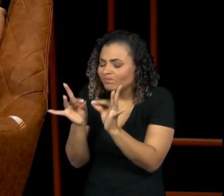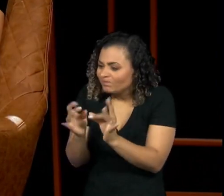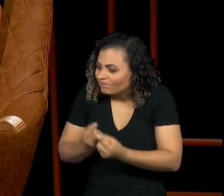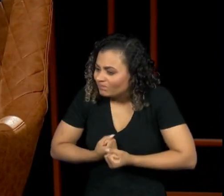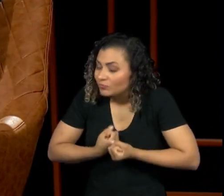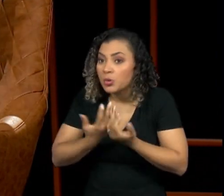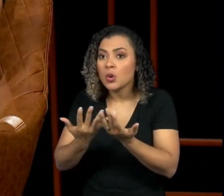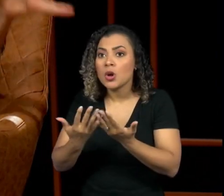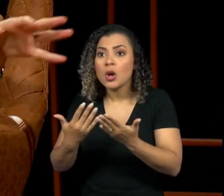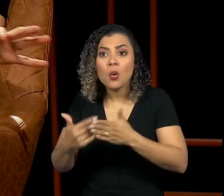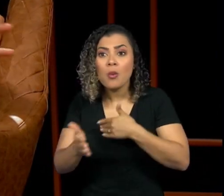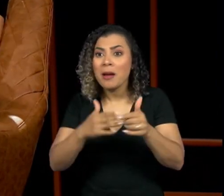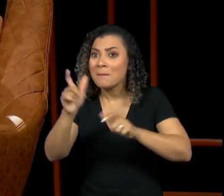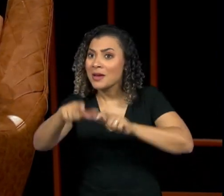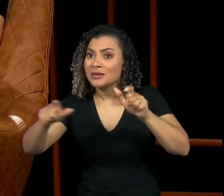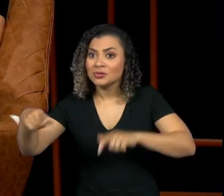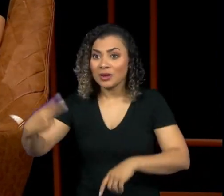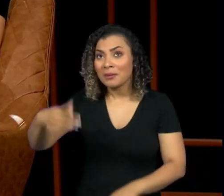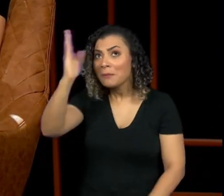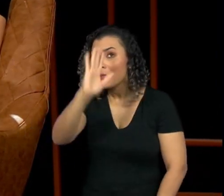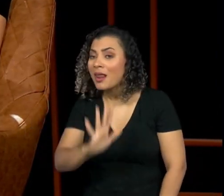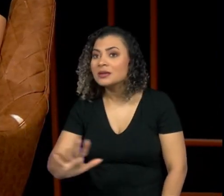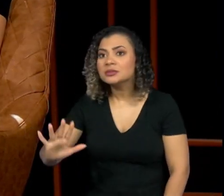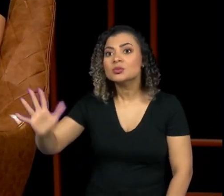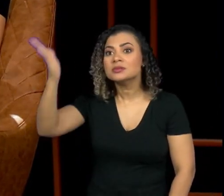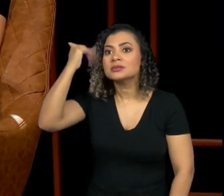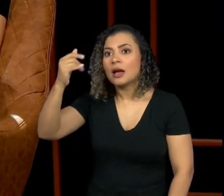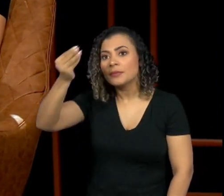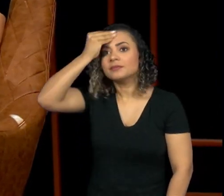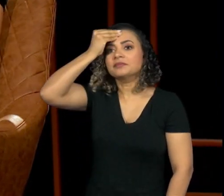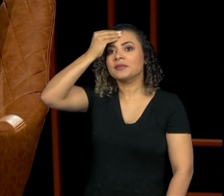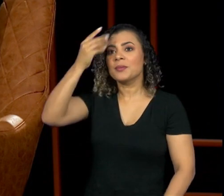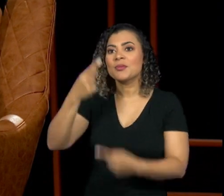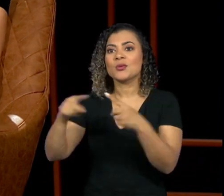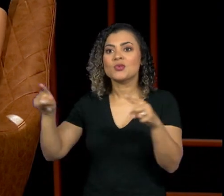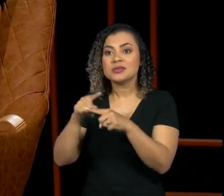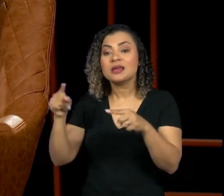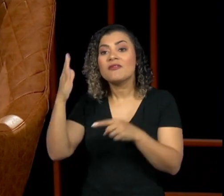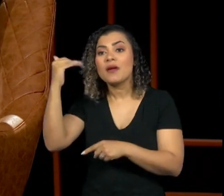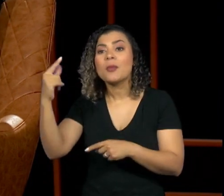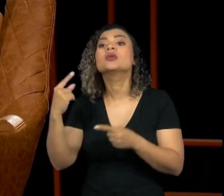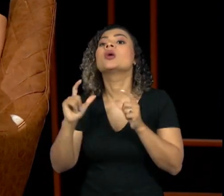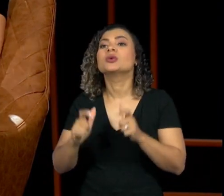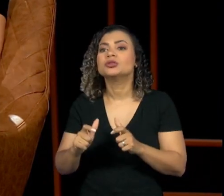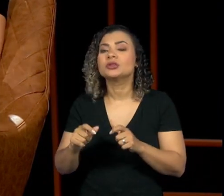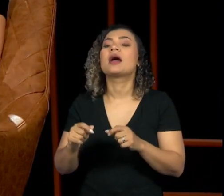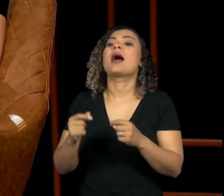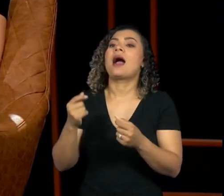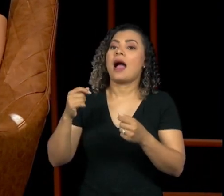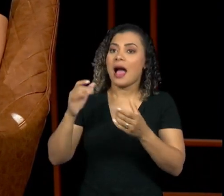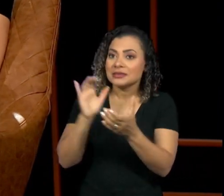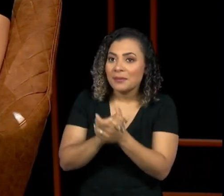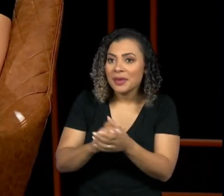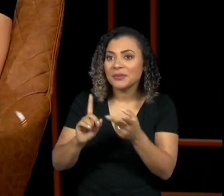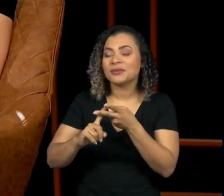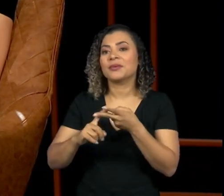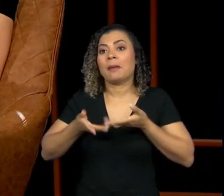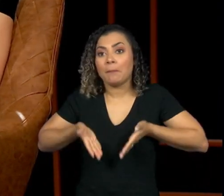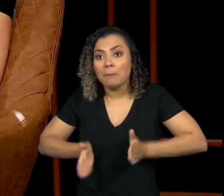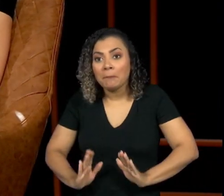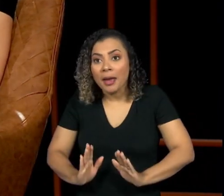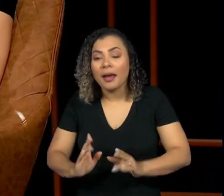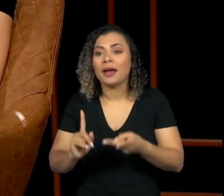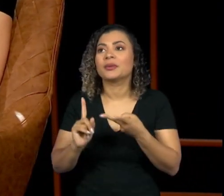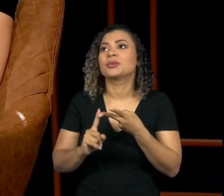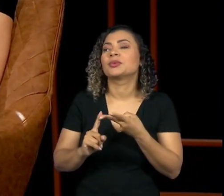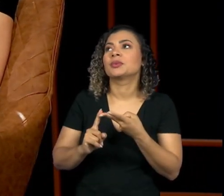boca de todas as pessoas desse país. E é a música mais usada em casamentos, em partos. E eu acho que